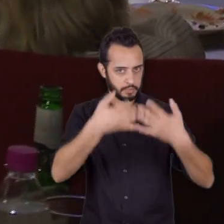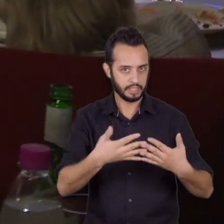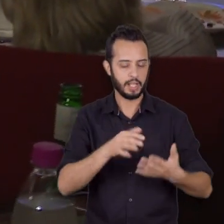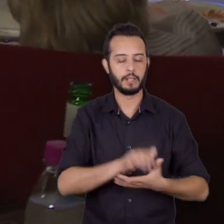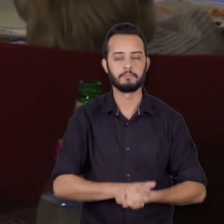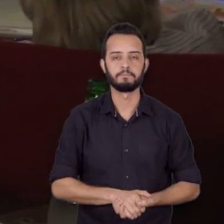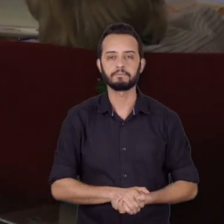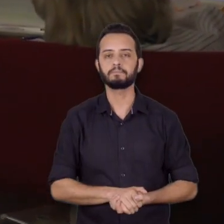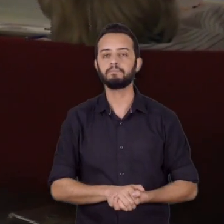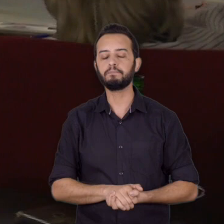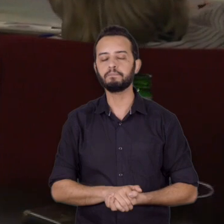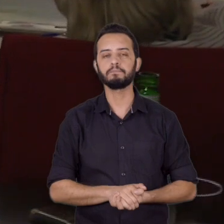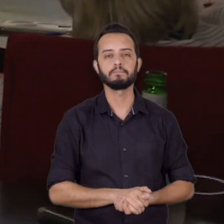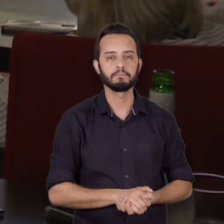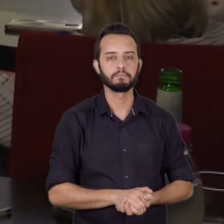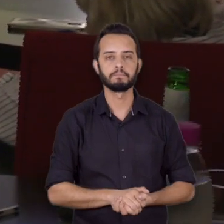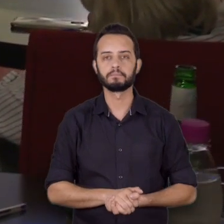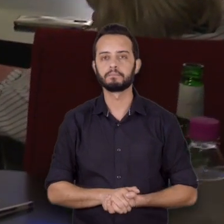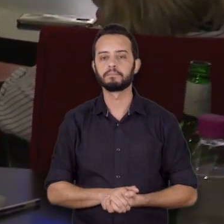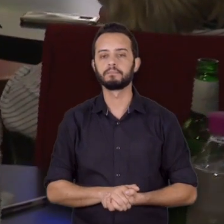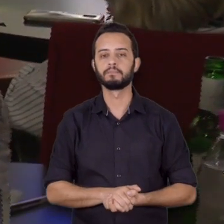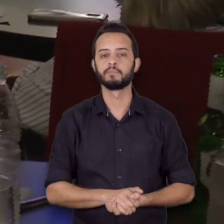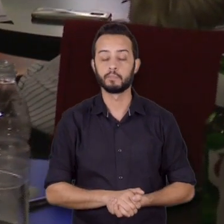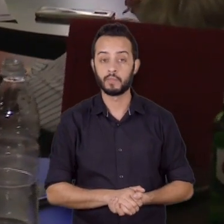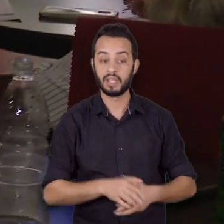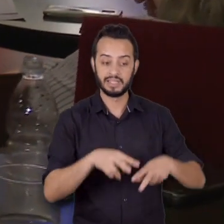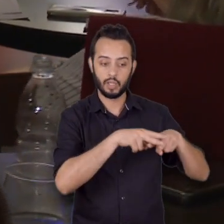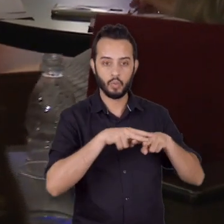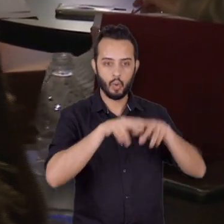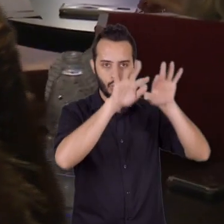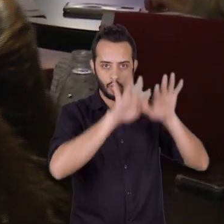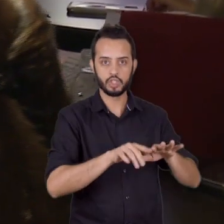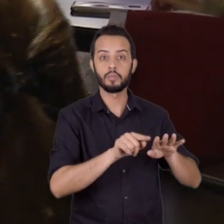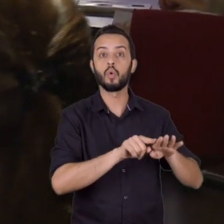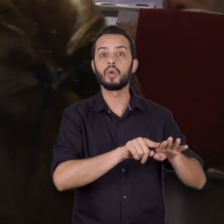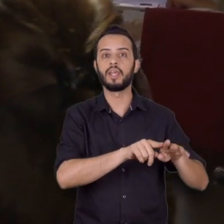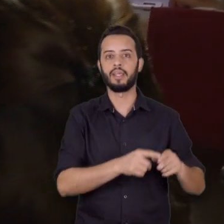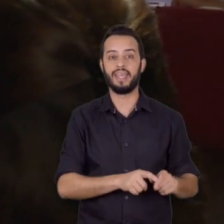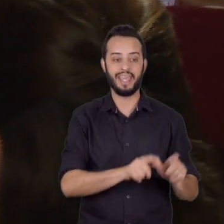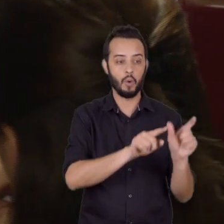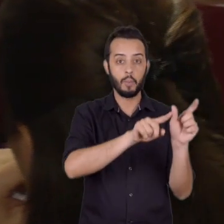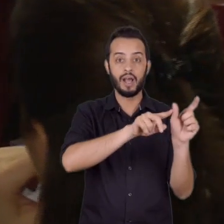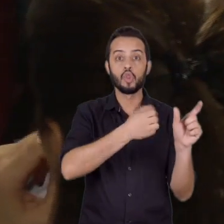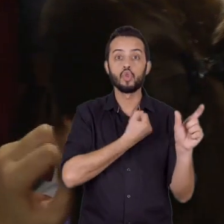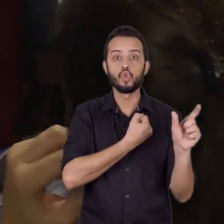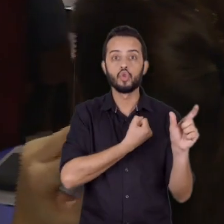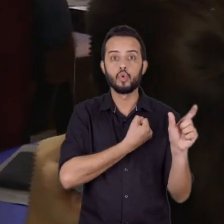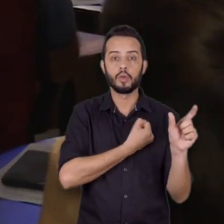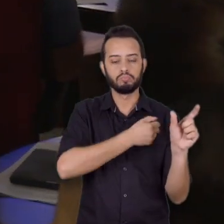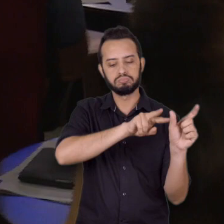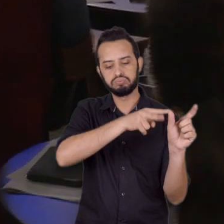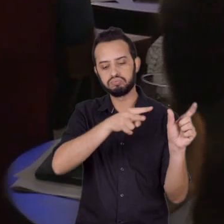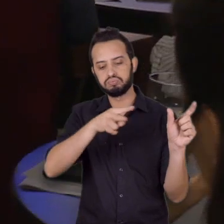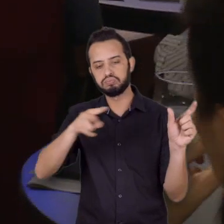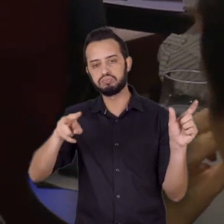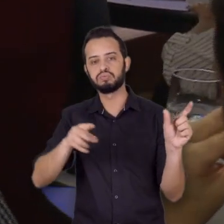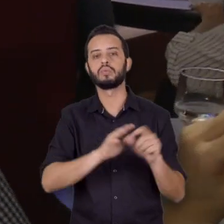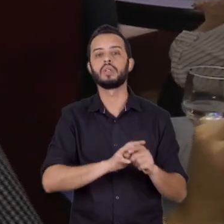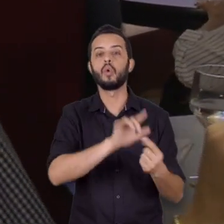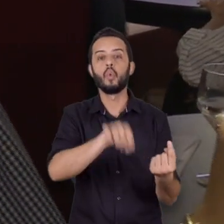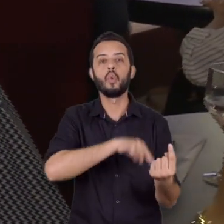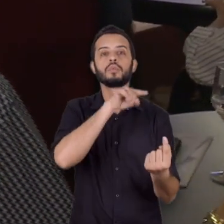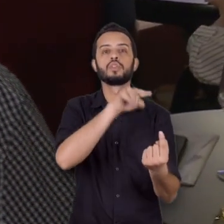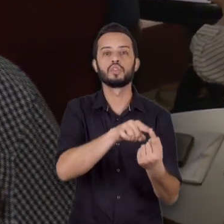Uma definição possível um algoritmo é uma sequência finita de ações executáveis com o propósito